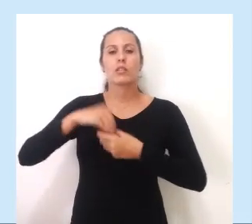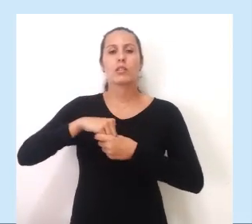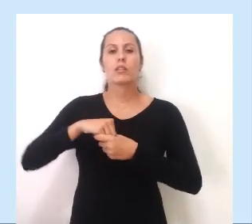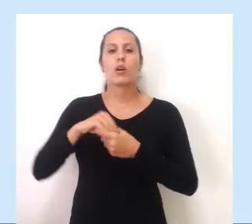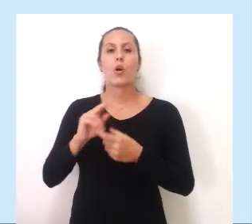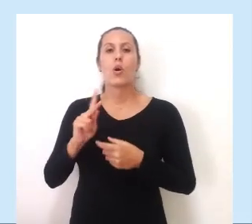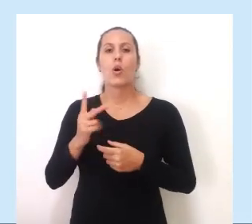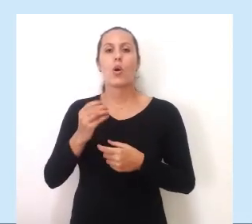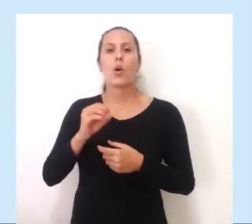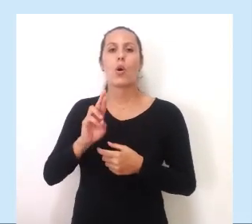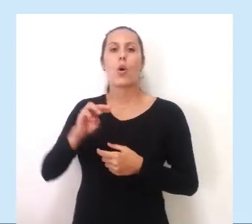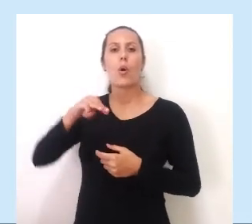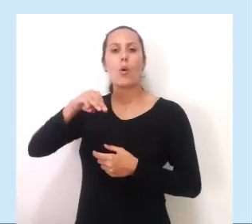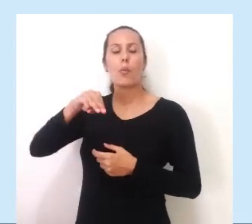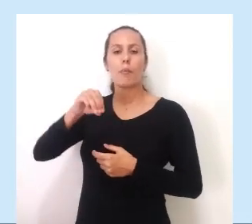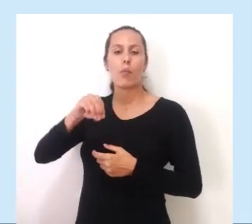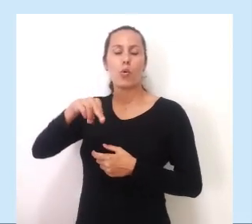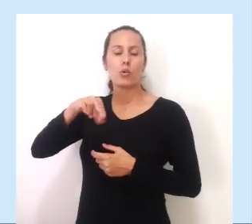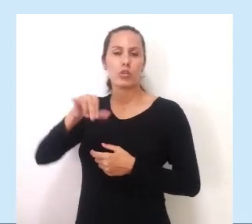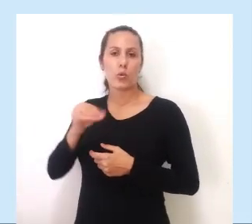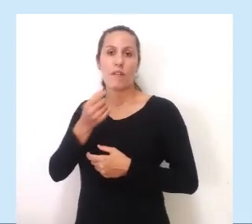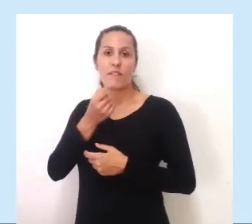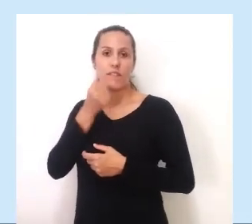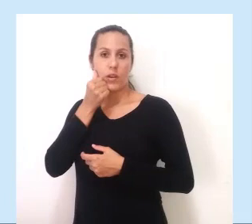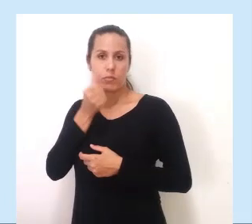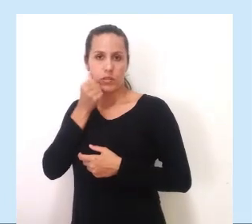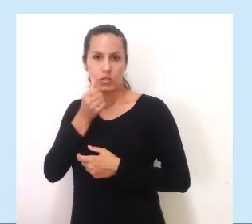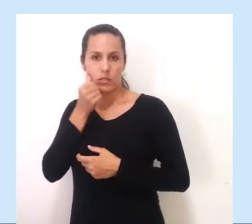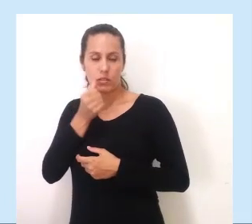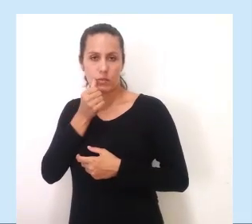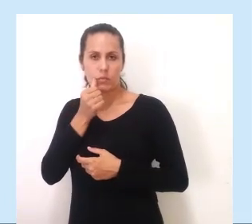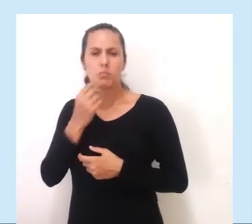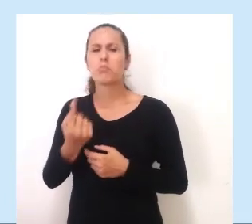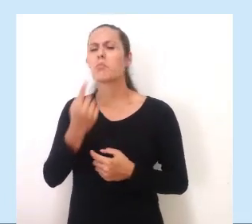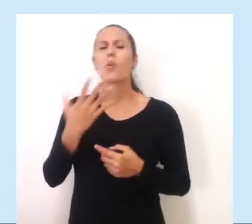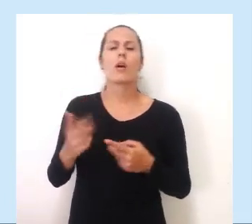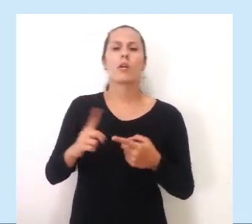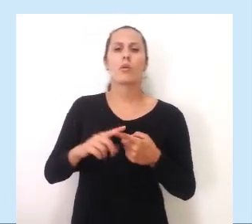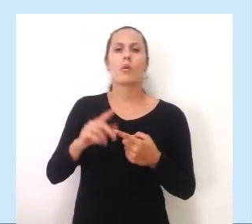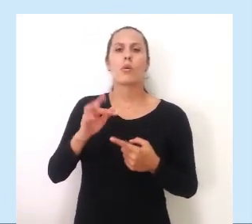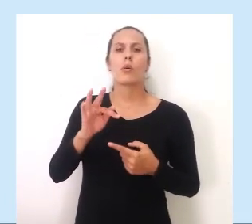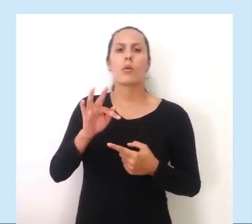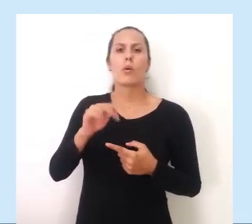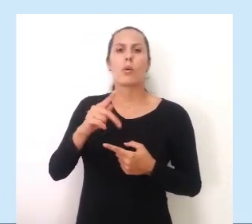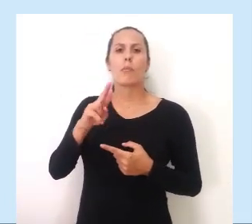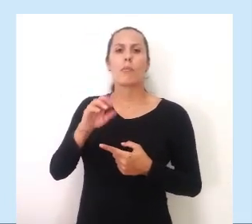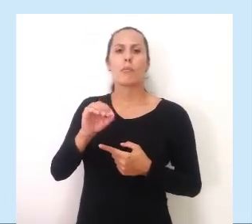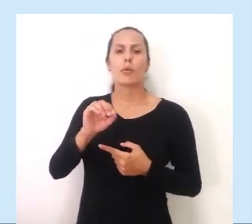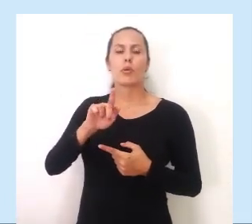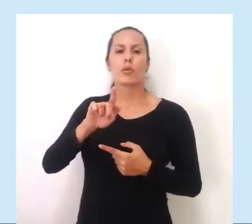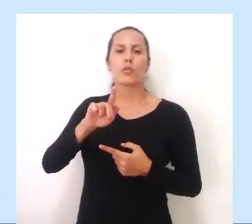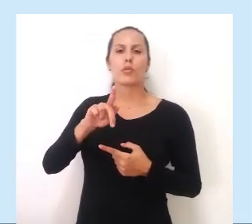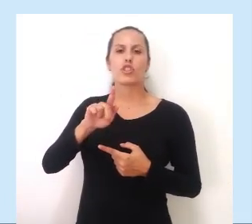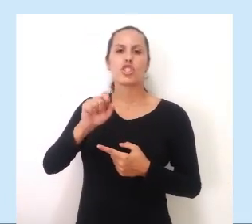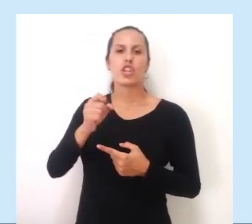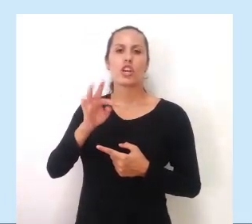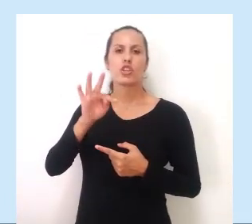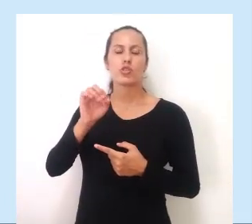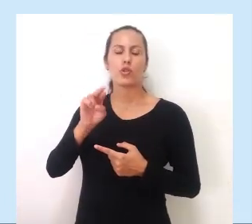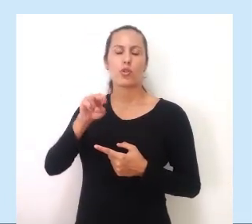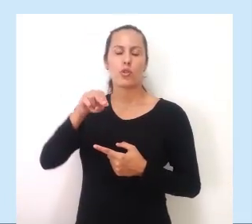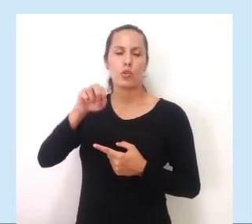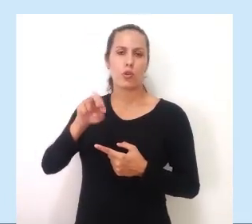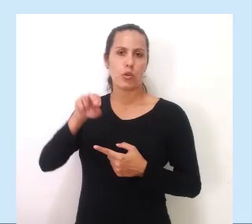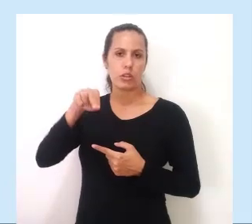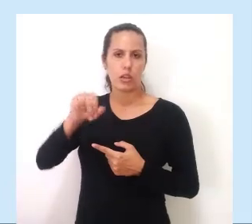que tenha hormônios femininos. Quais são os hormônios femininos? Progesterona ou estrógeno,